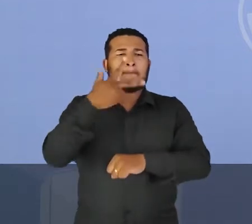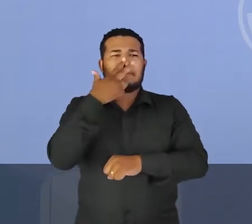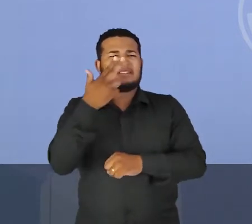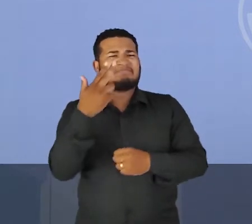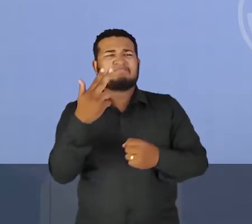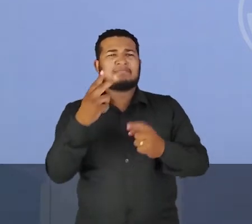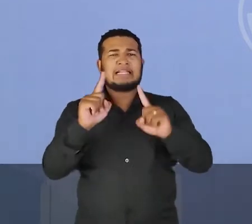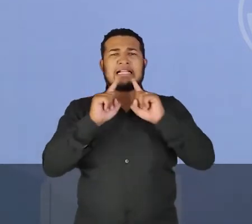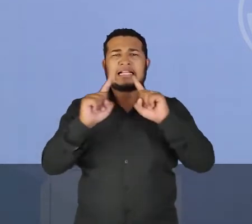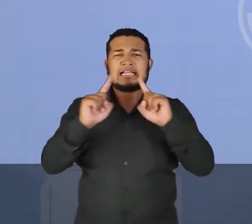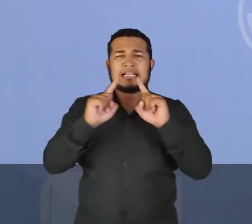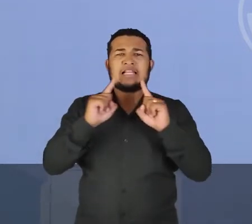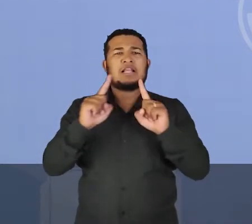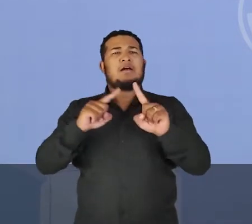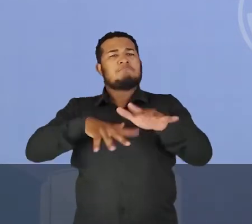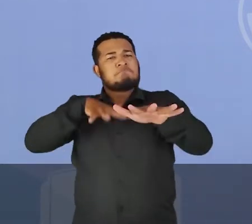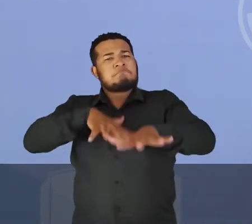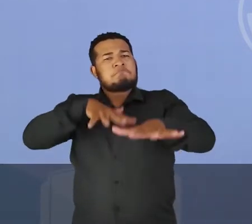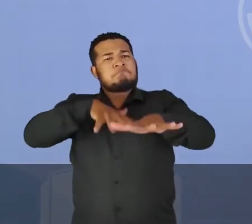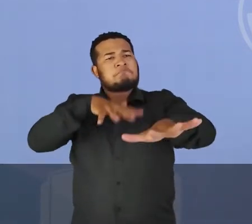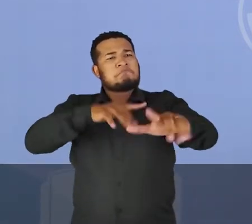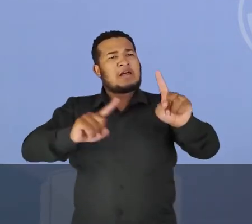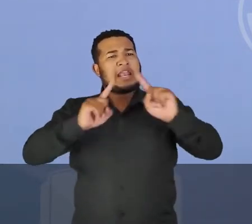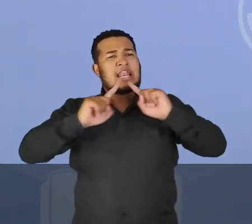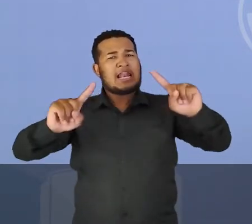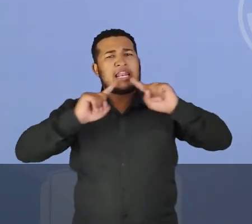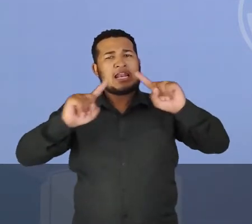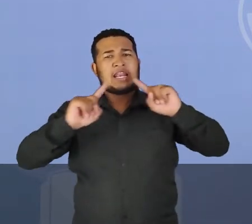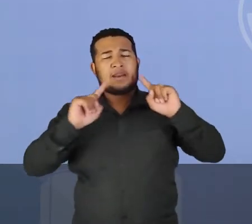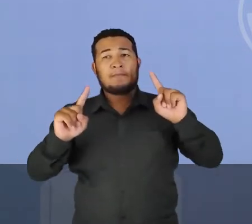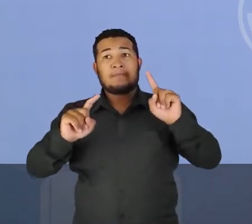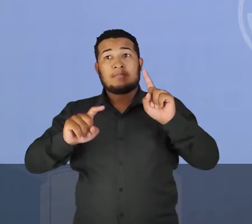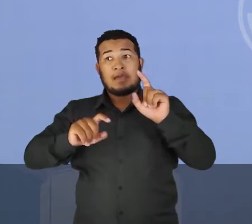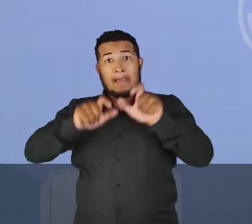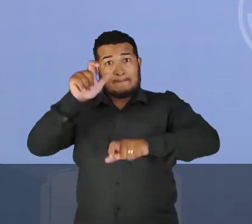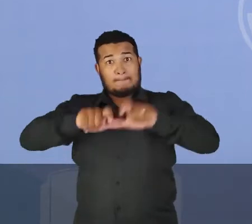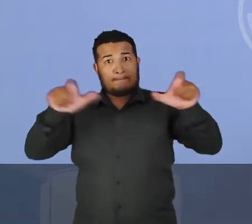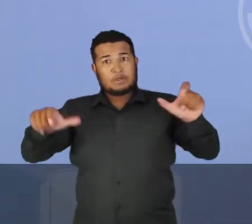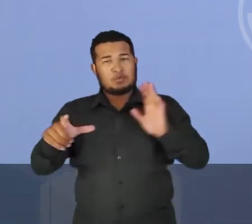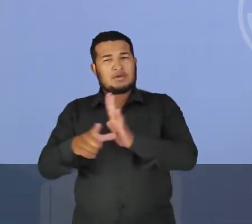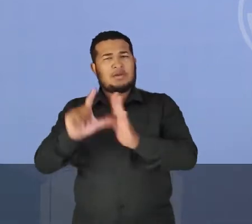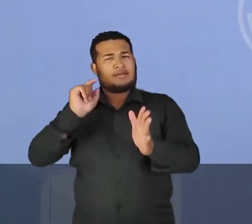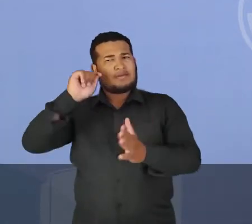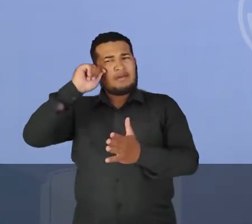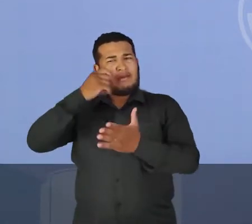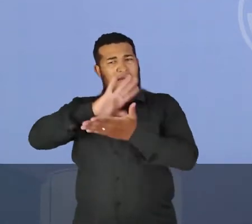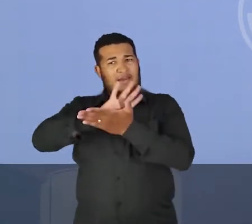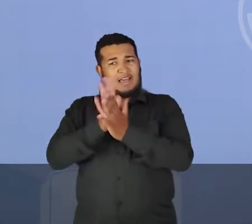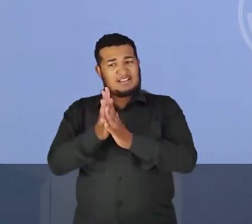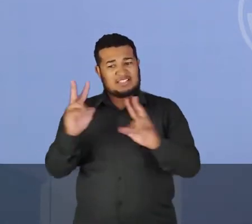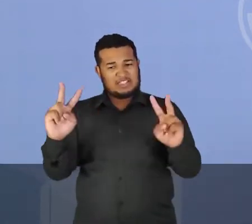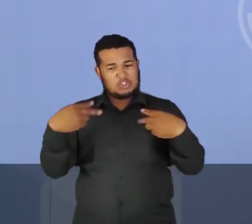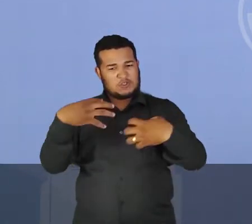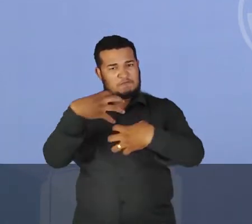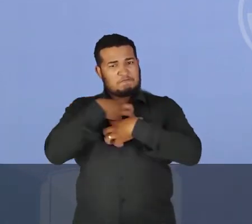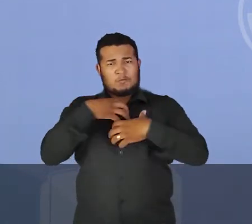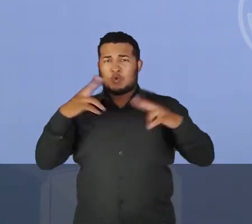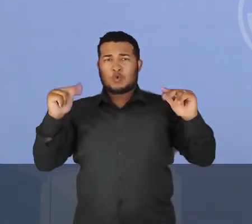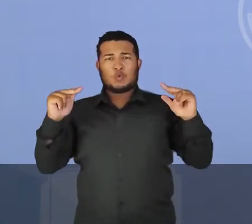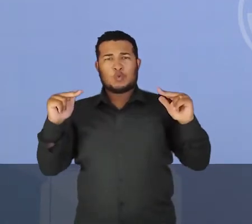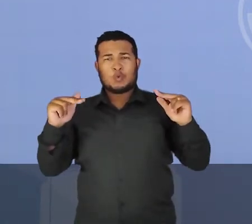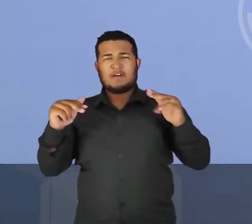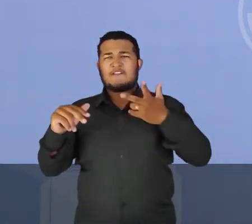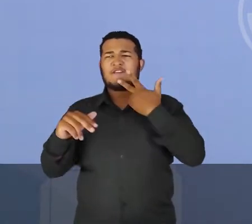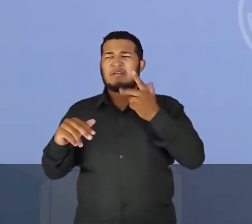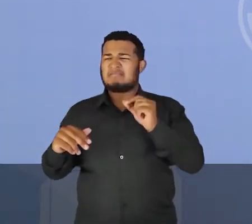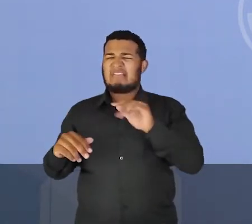eles vão para as ruas, aí as pessoas que nunca sofreram racismo na pele falam assim,